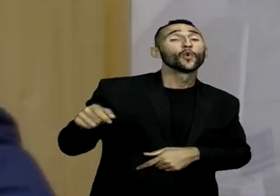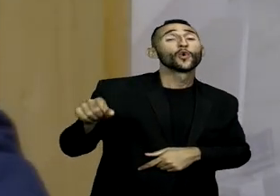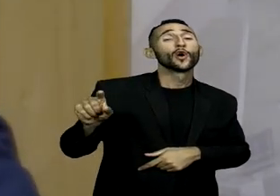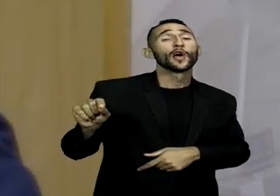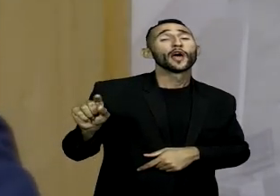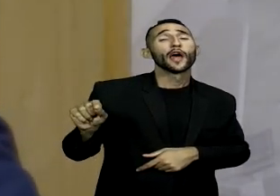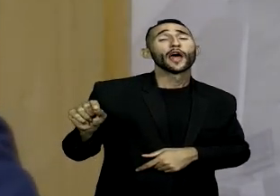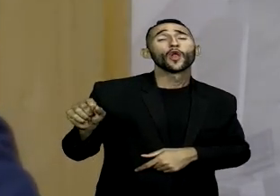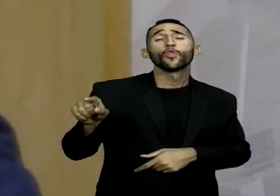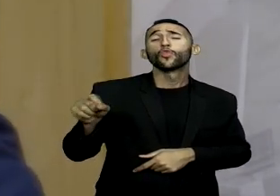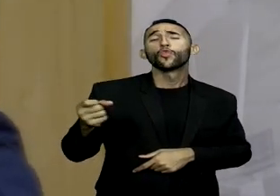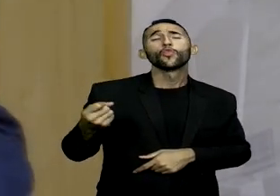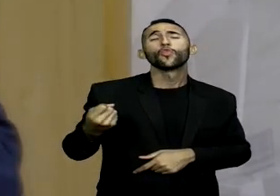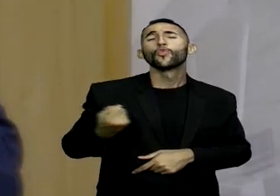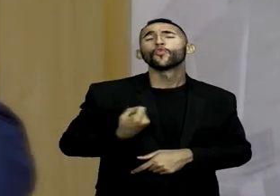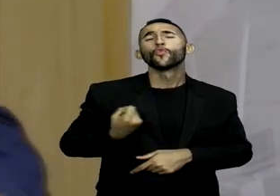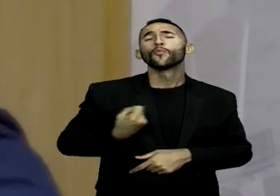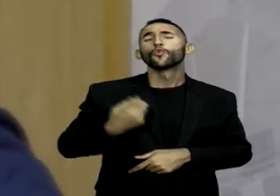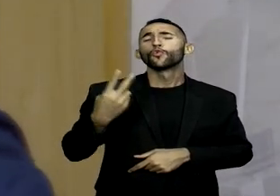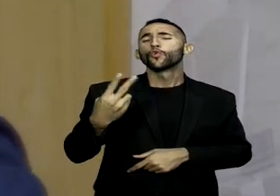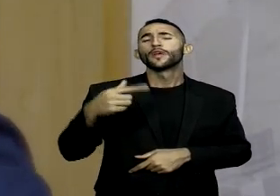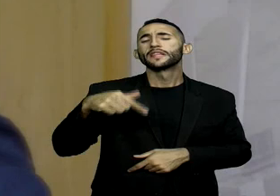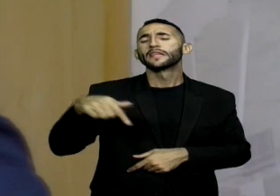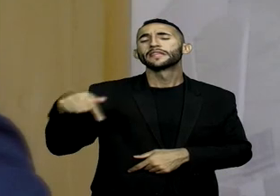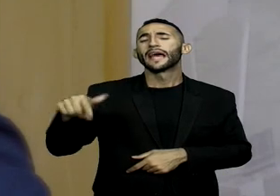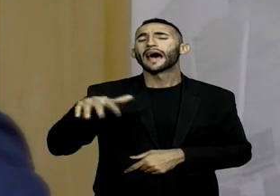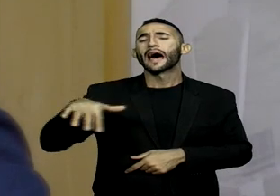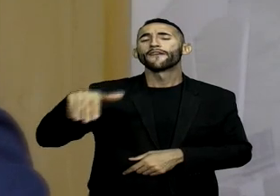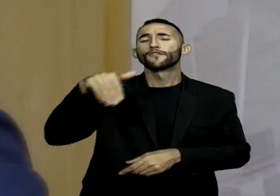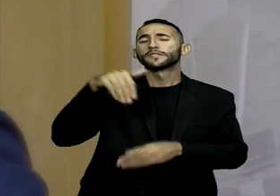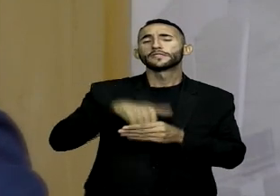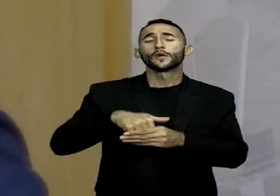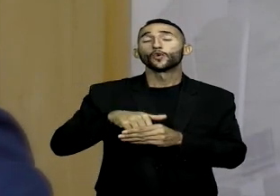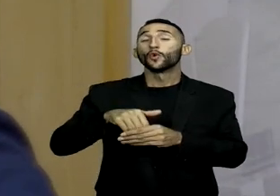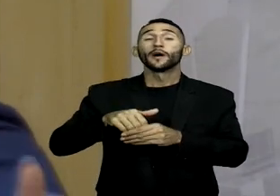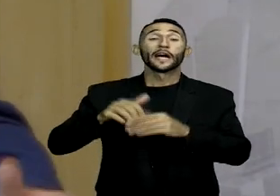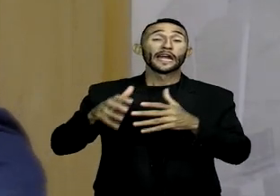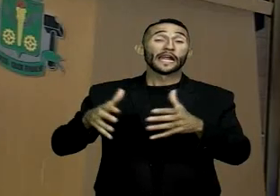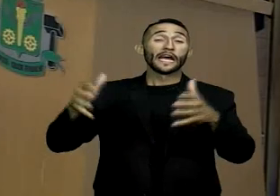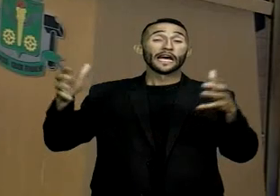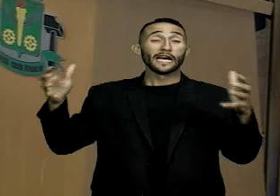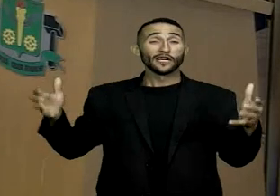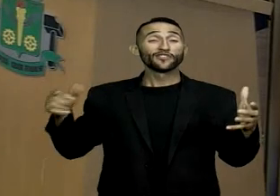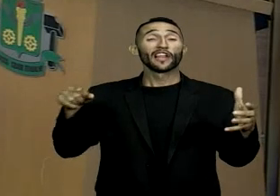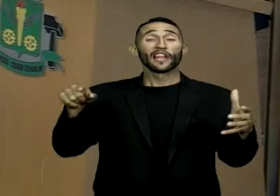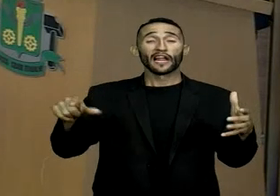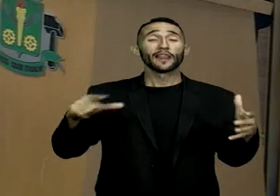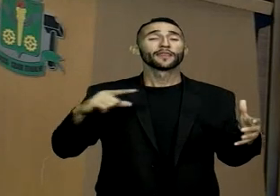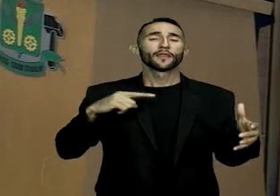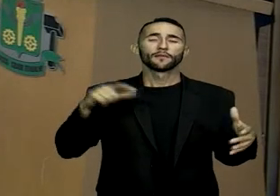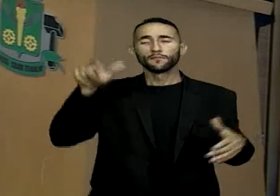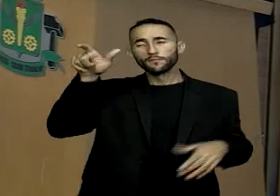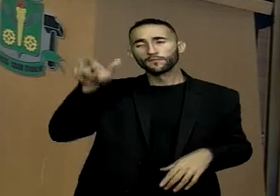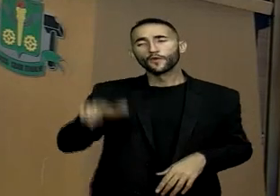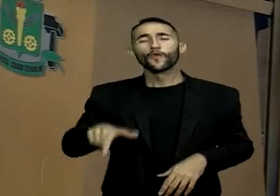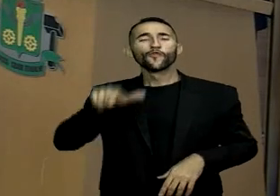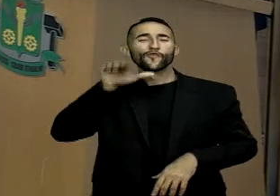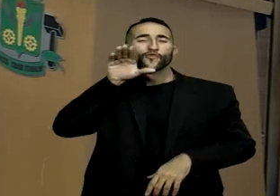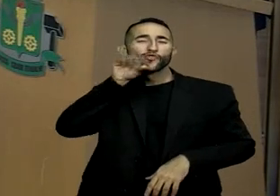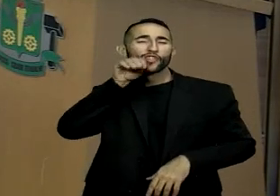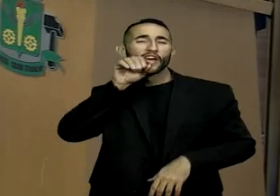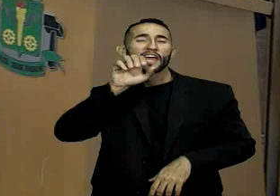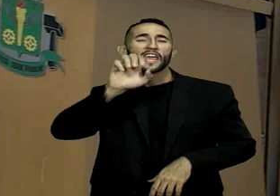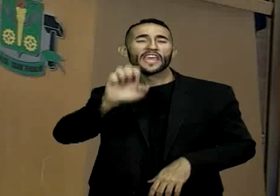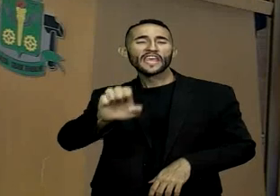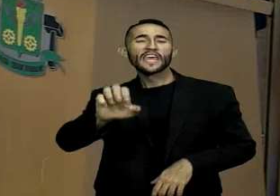Eleitoral 277, uma região muito ampla, no qual nós temos ali esse servidor,